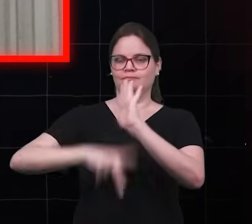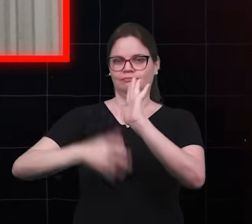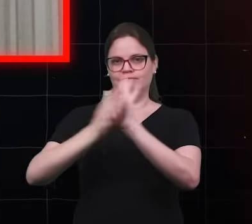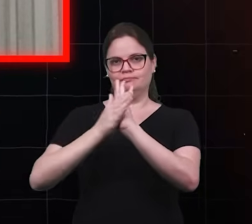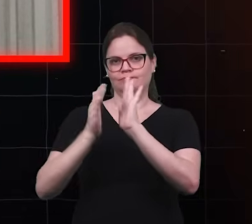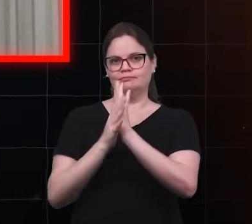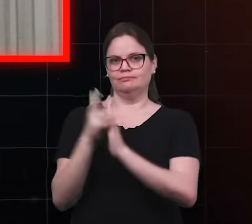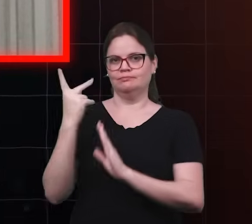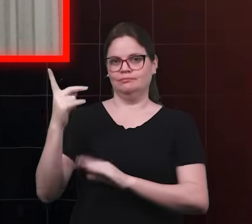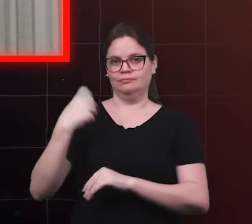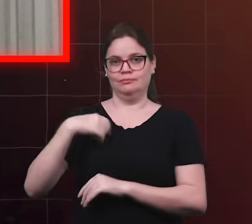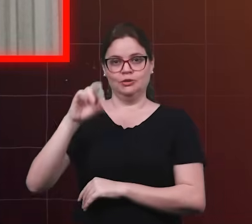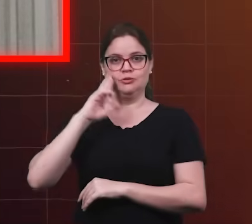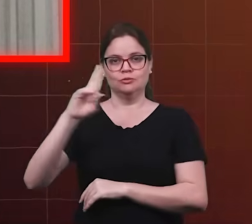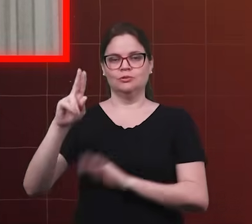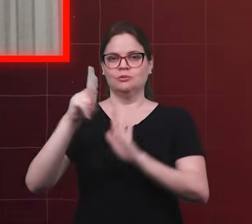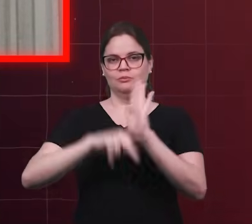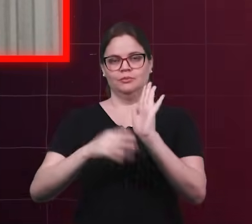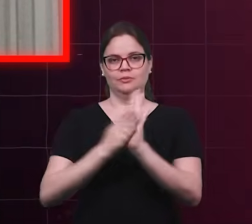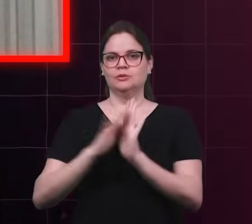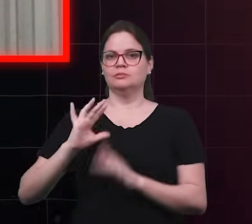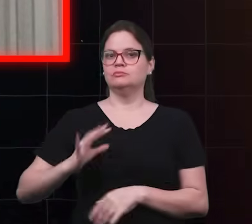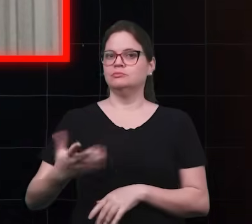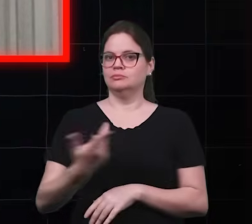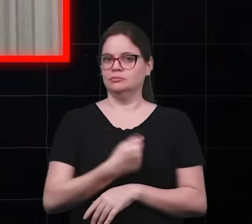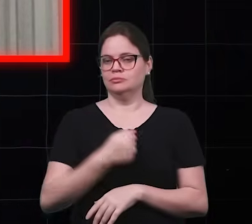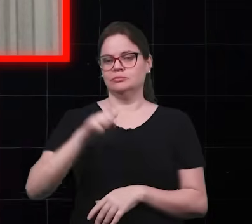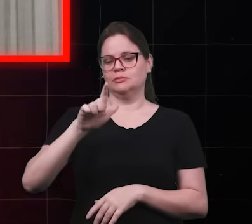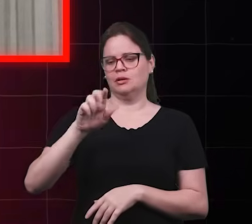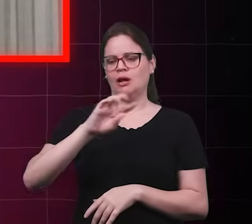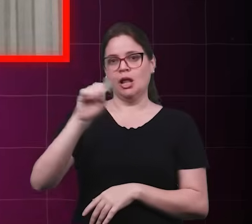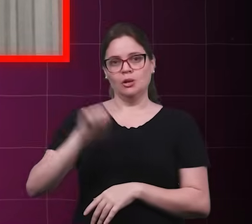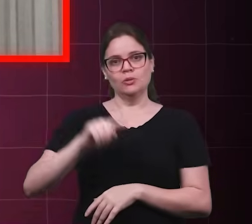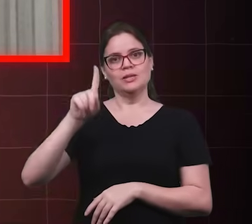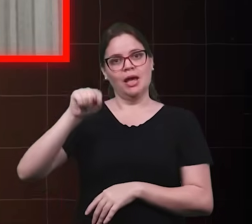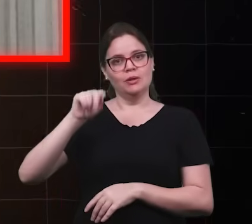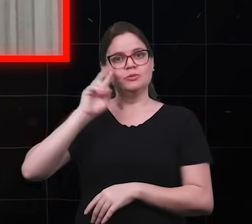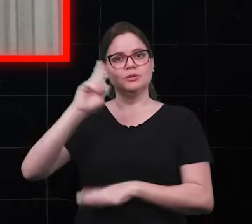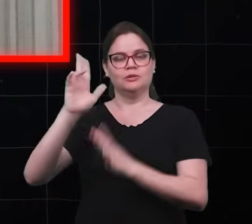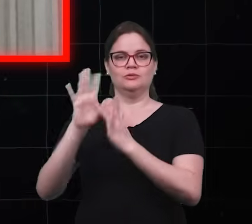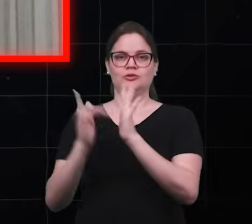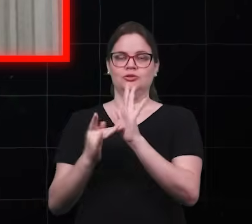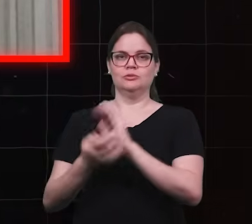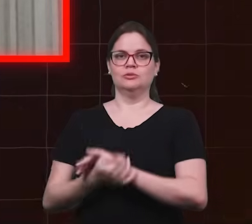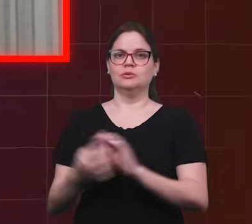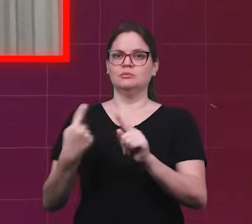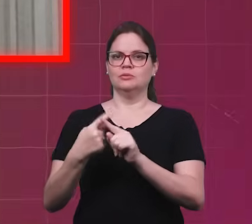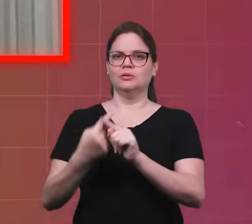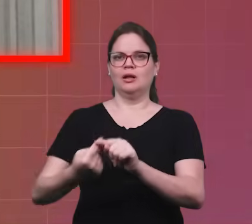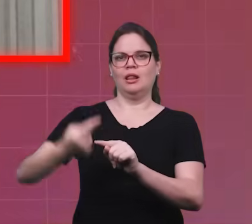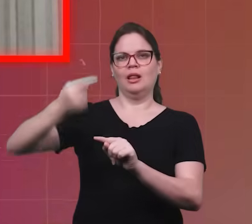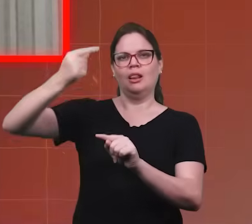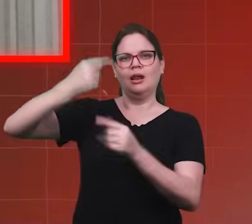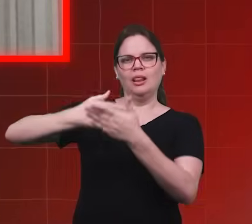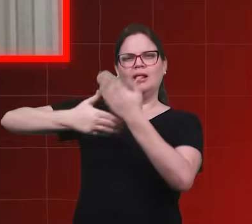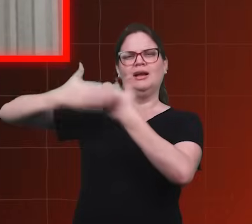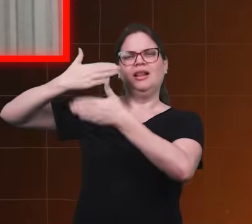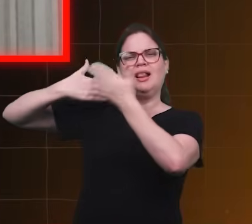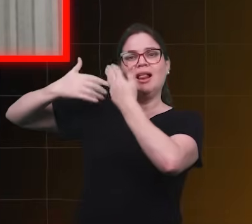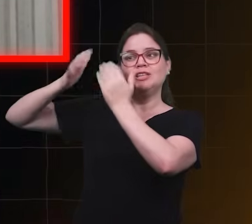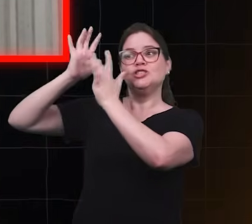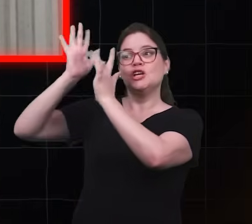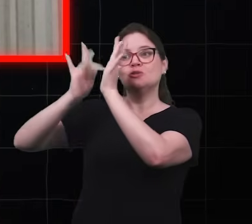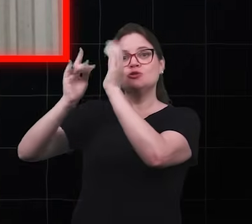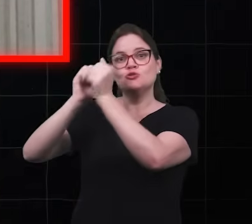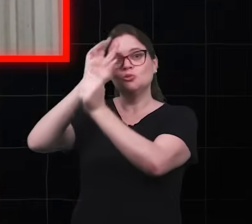a um projeto de salvação. Esta luz é o Senhor Jesus, que lá no princípio ele criou todas